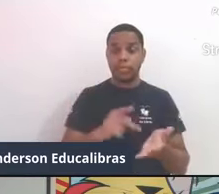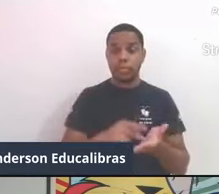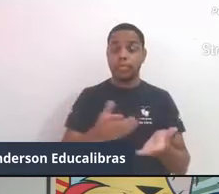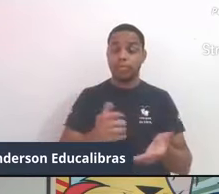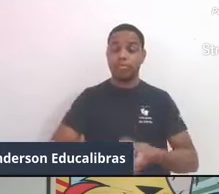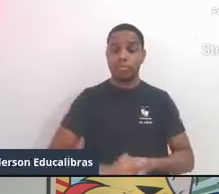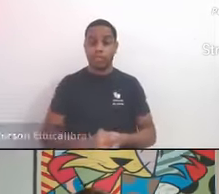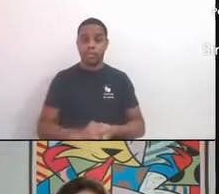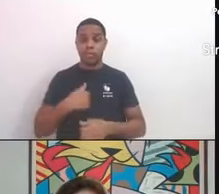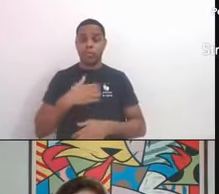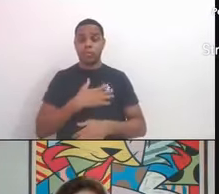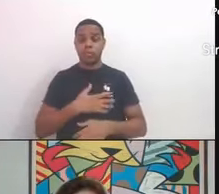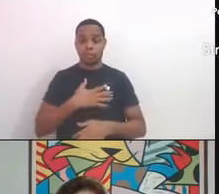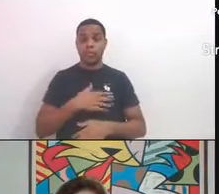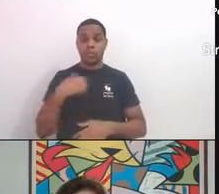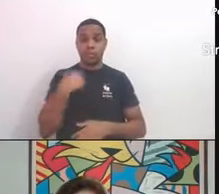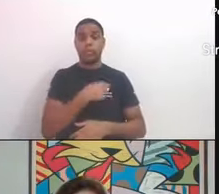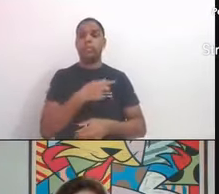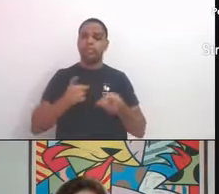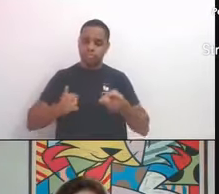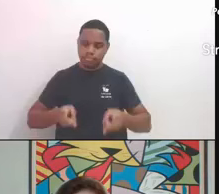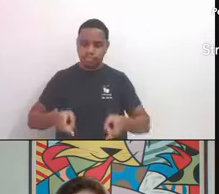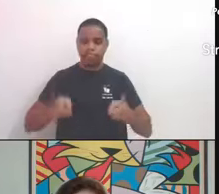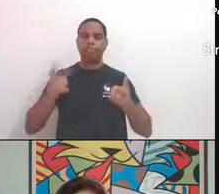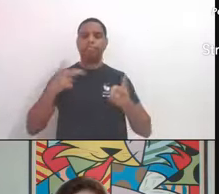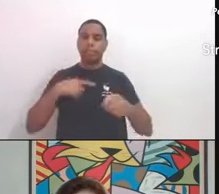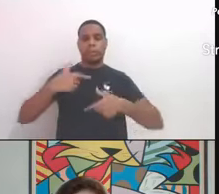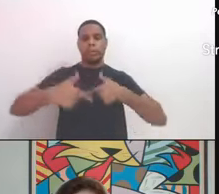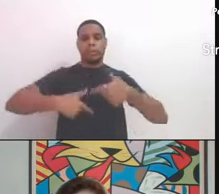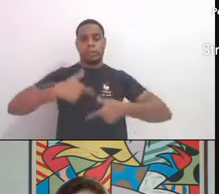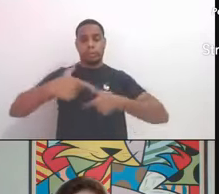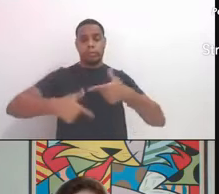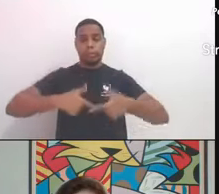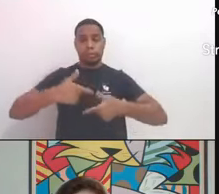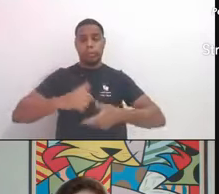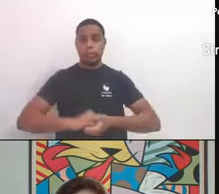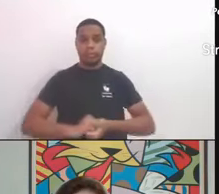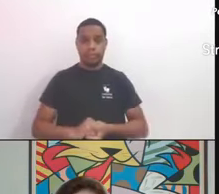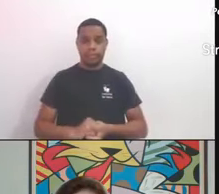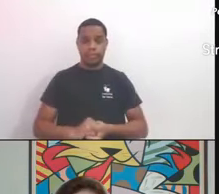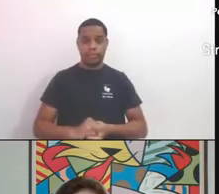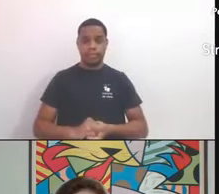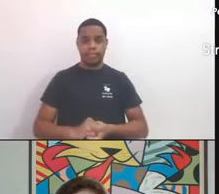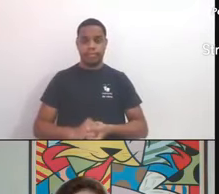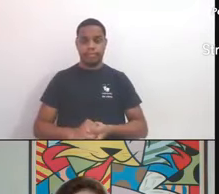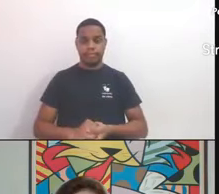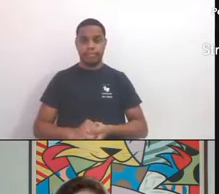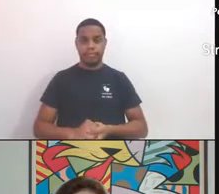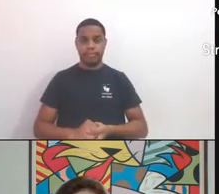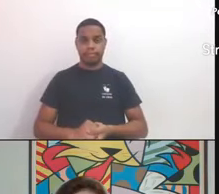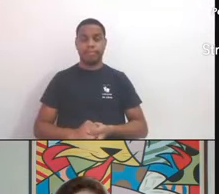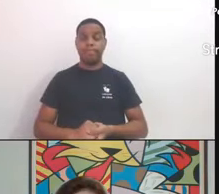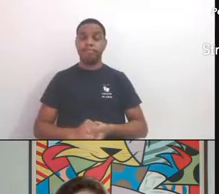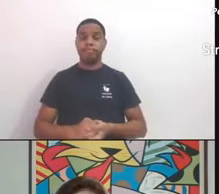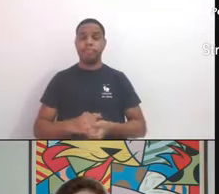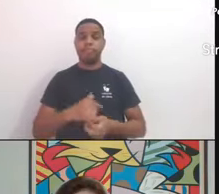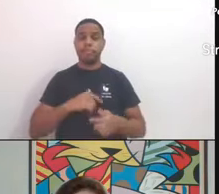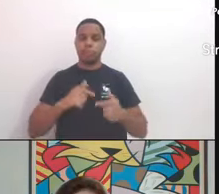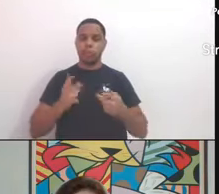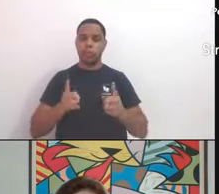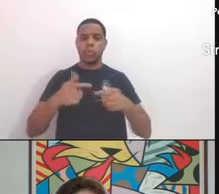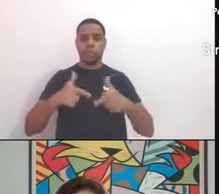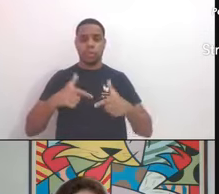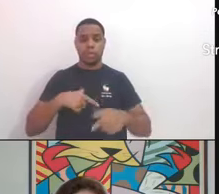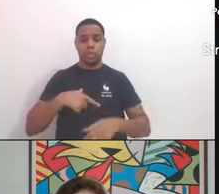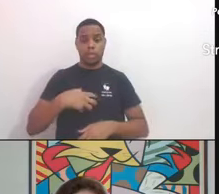eu gostaria de dizer que nós continuamos atuando e, de alguma forma, eu diria que esse